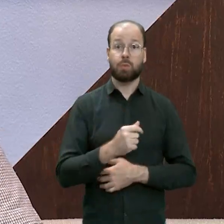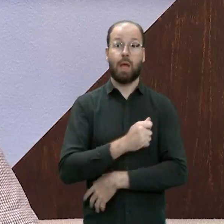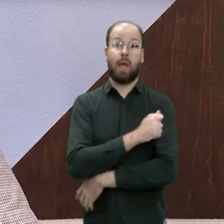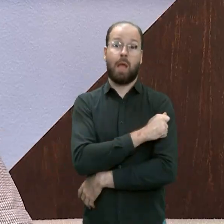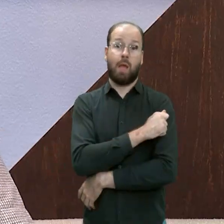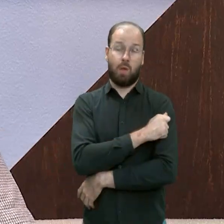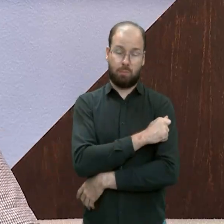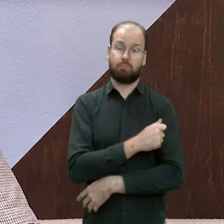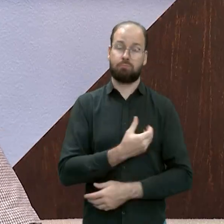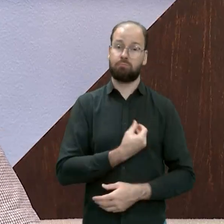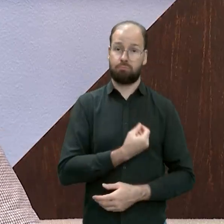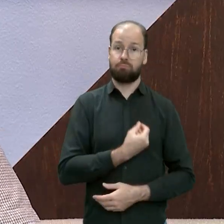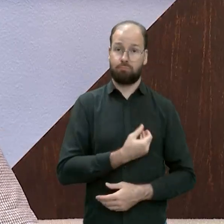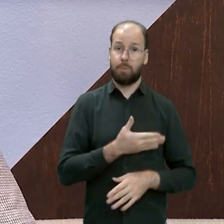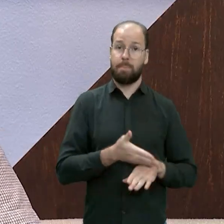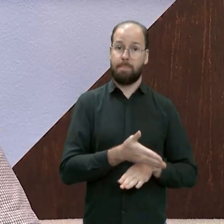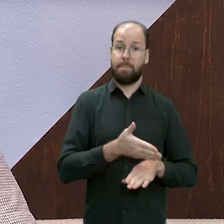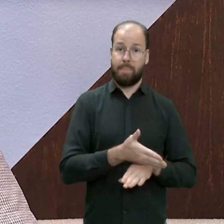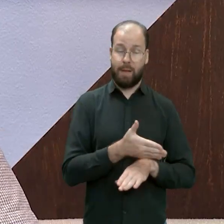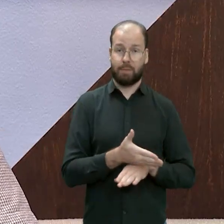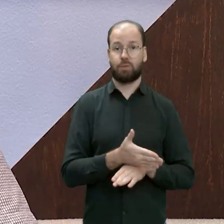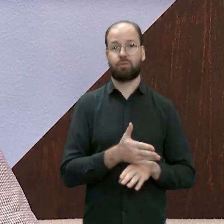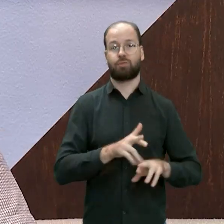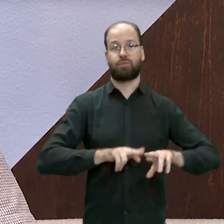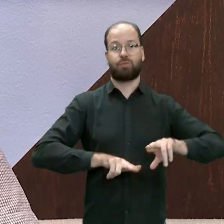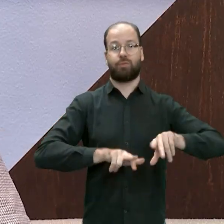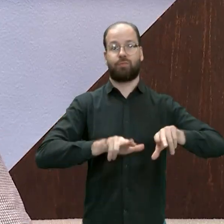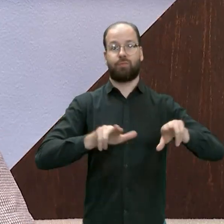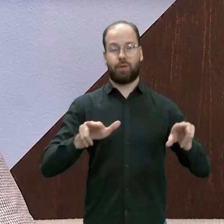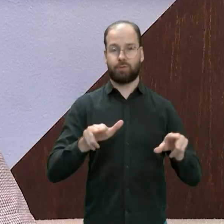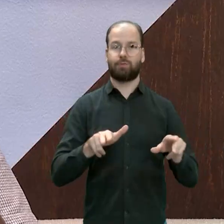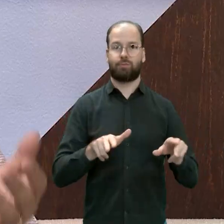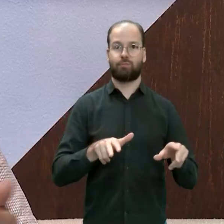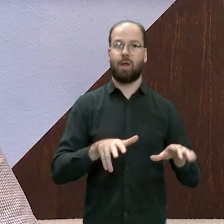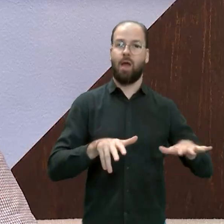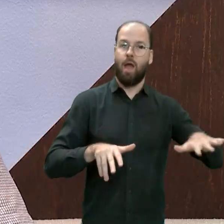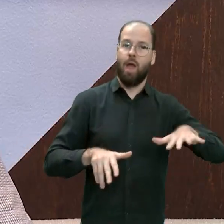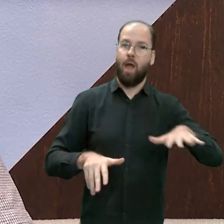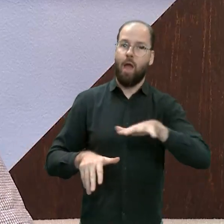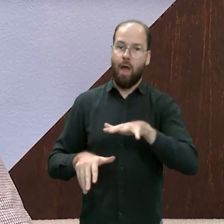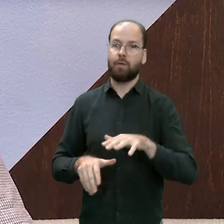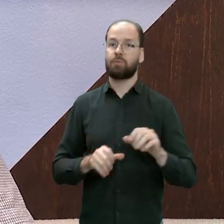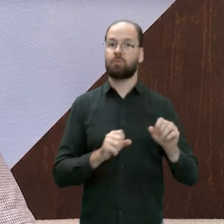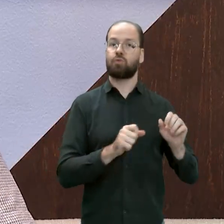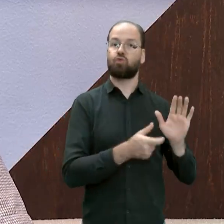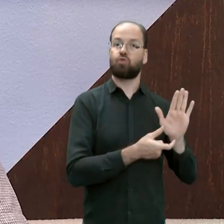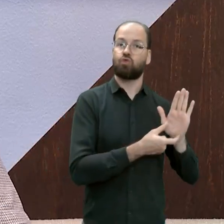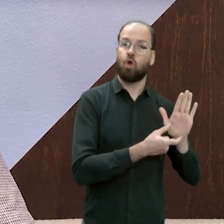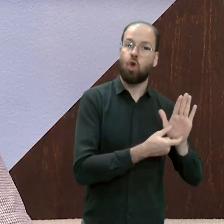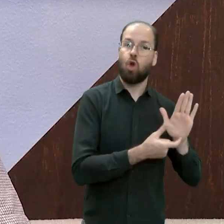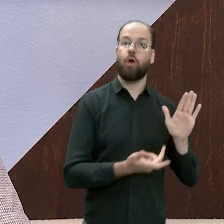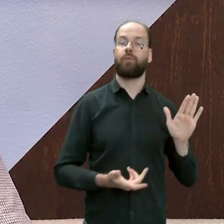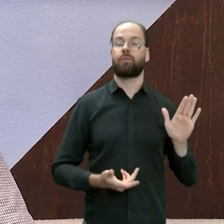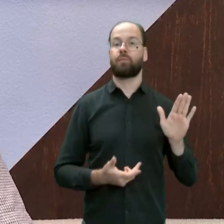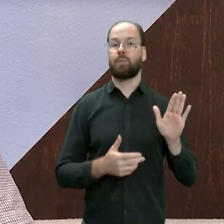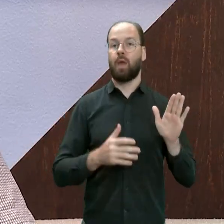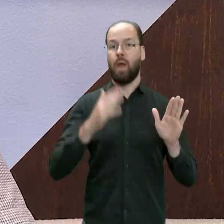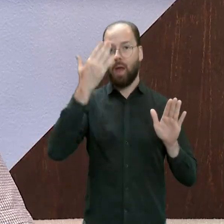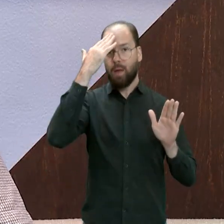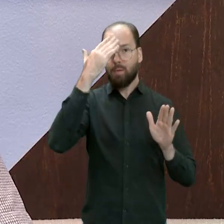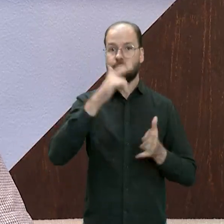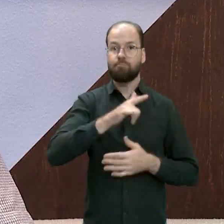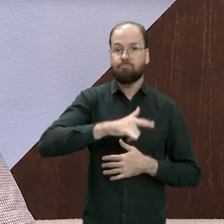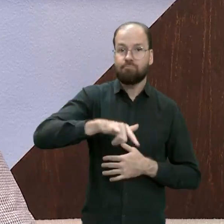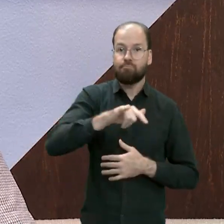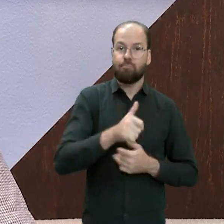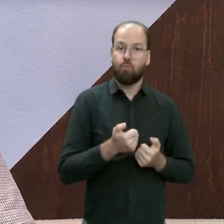alunos atuam contribuindo em diferentes frentes, seja no software, seja na questão de aprender a pilotar, a